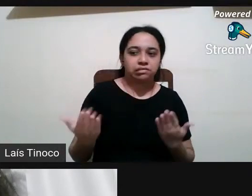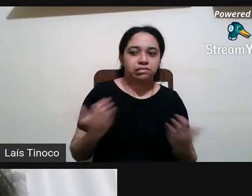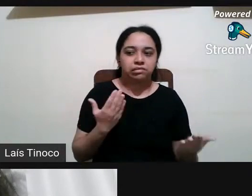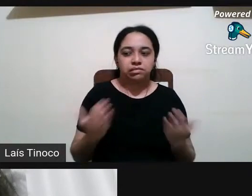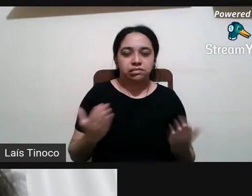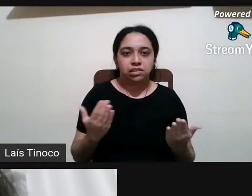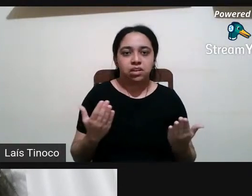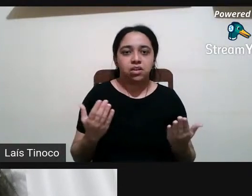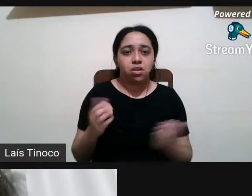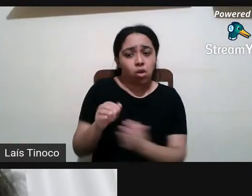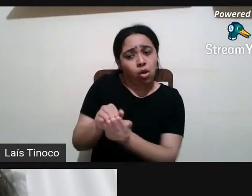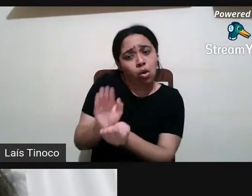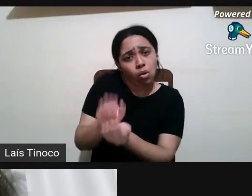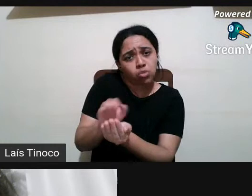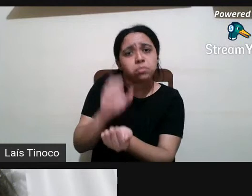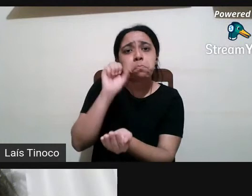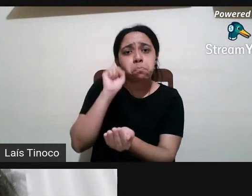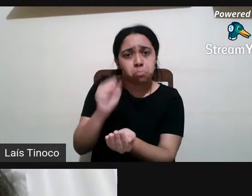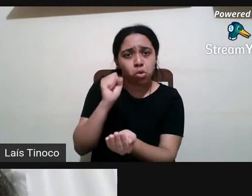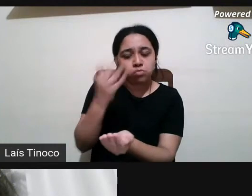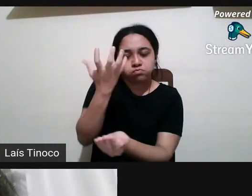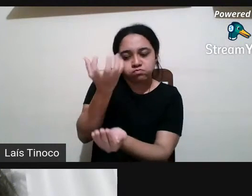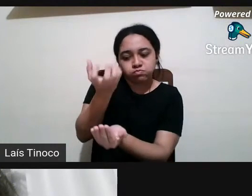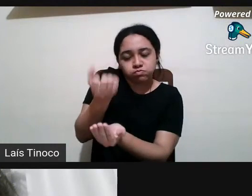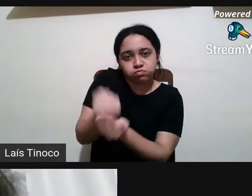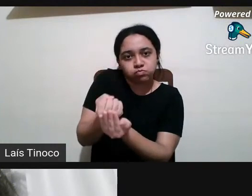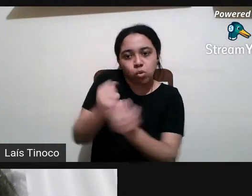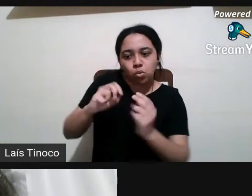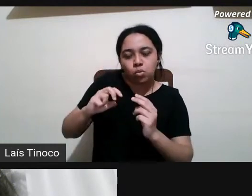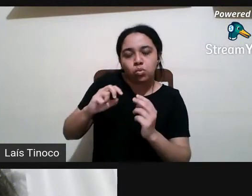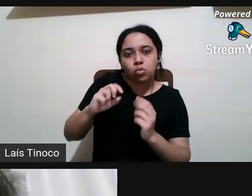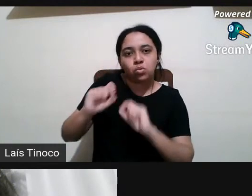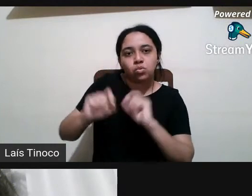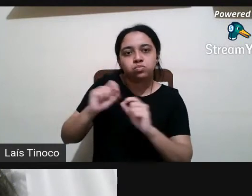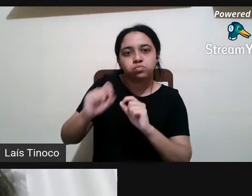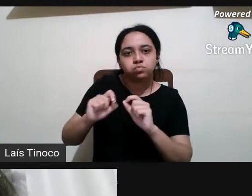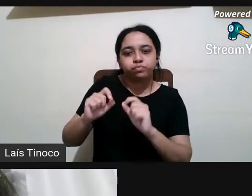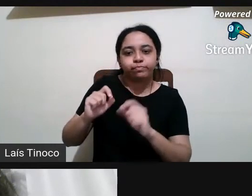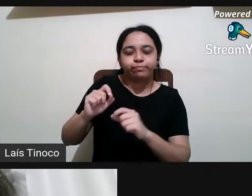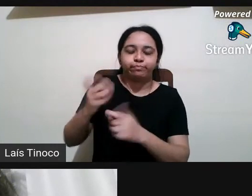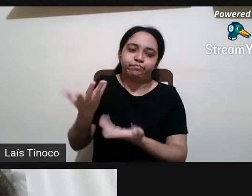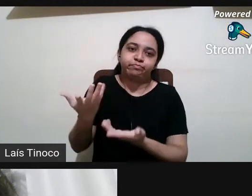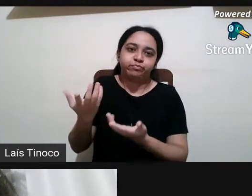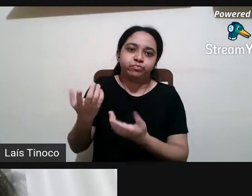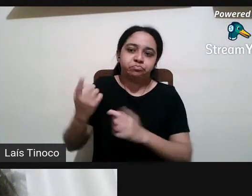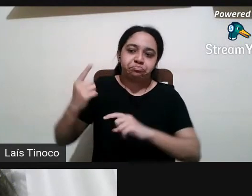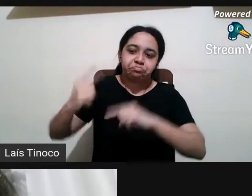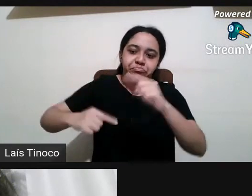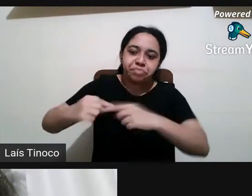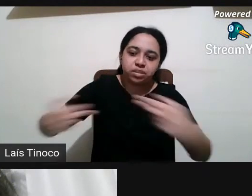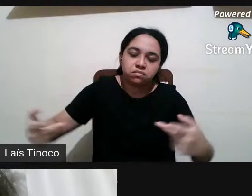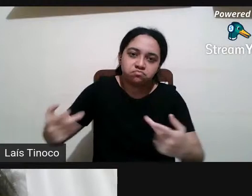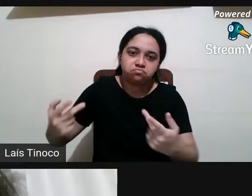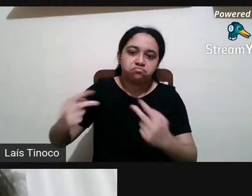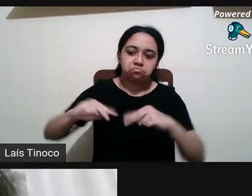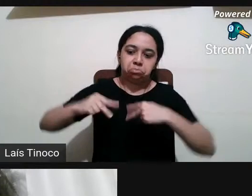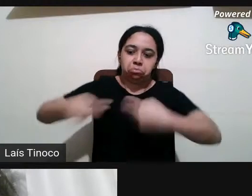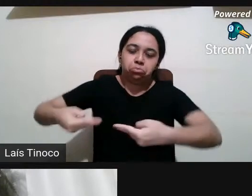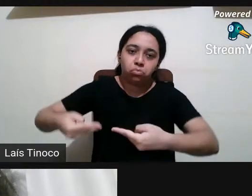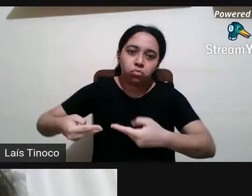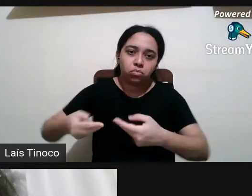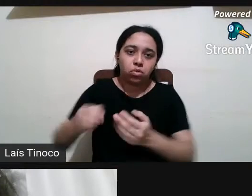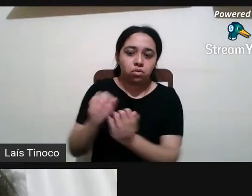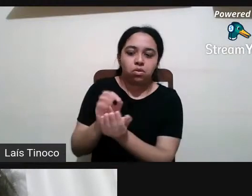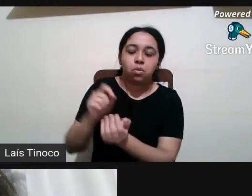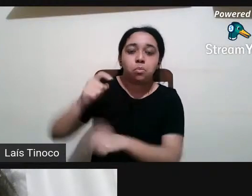ela pode ter absorvido um contaminante naquele interim. Não necessariamente o fato dela ter expelido num